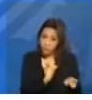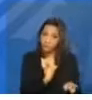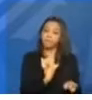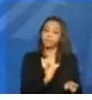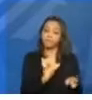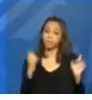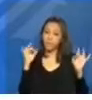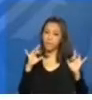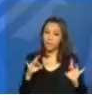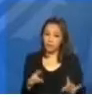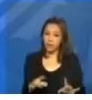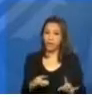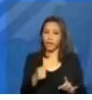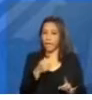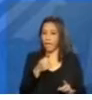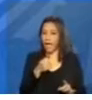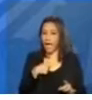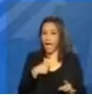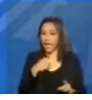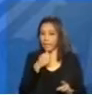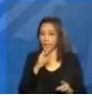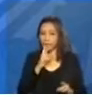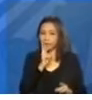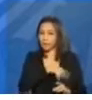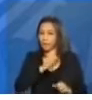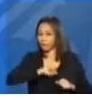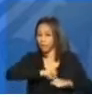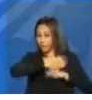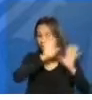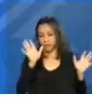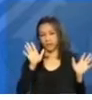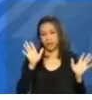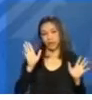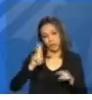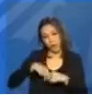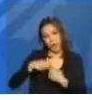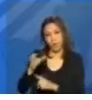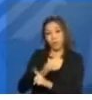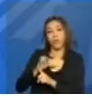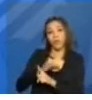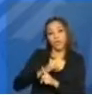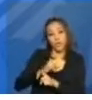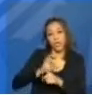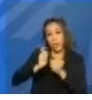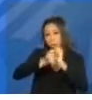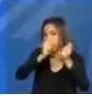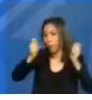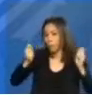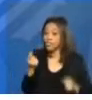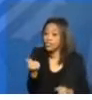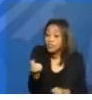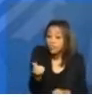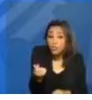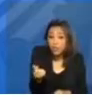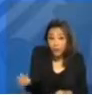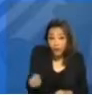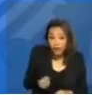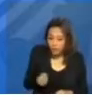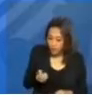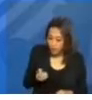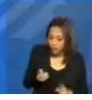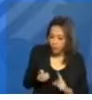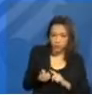que é a única que eu não respondi objetivamente, do cronograma do pagamento em dinheiro físico, para